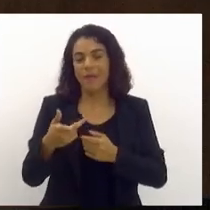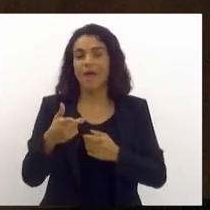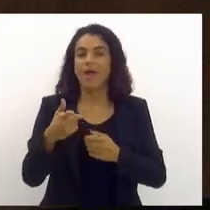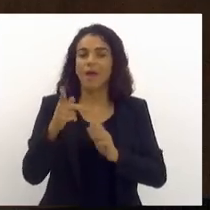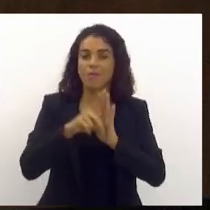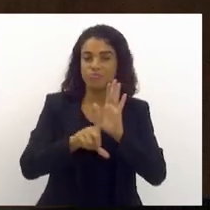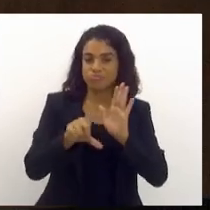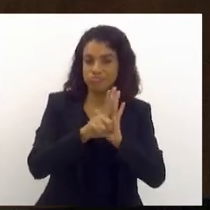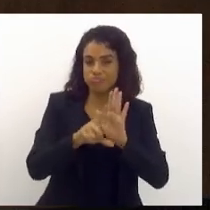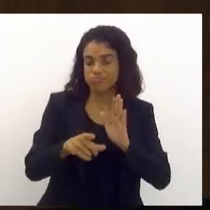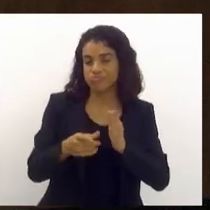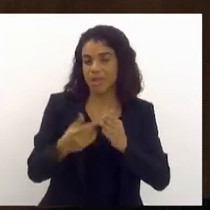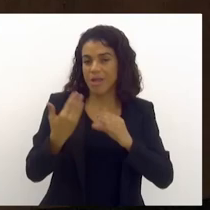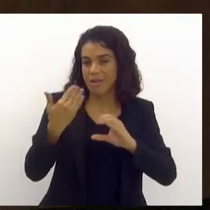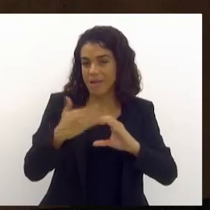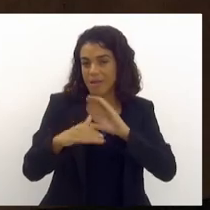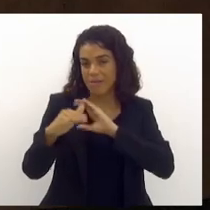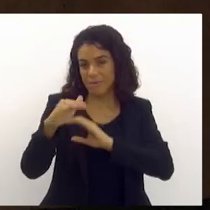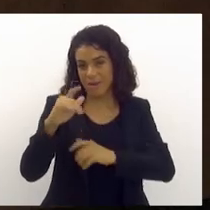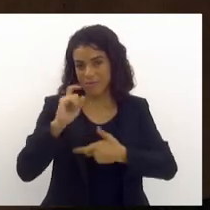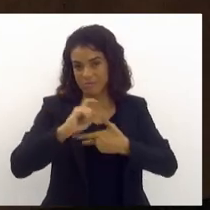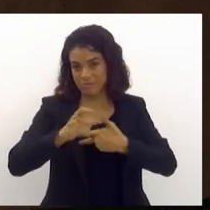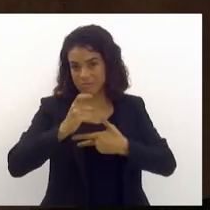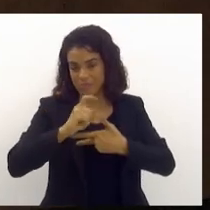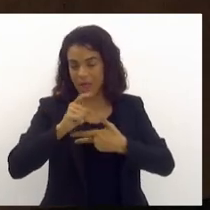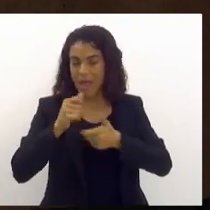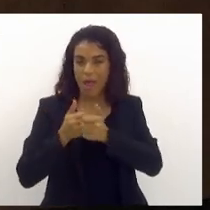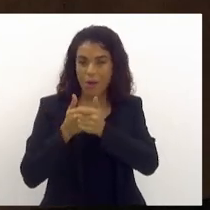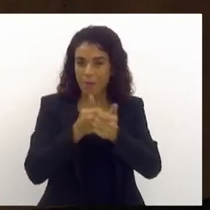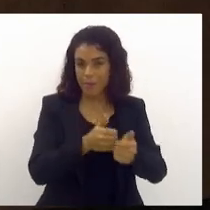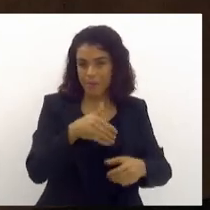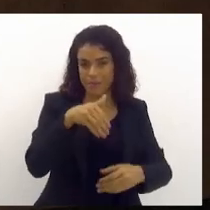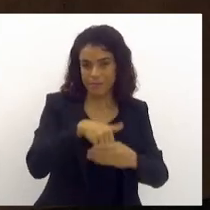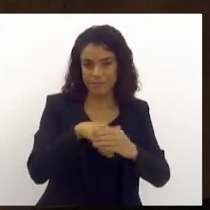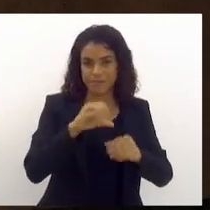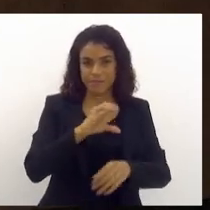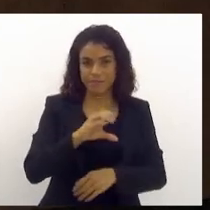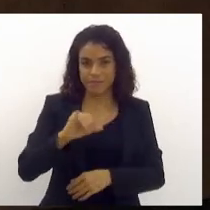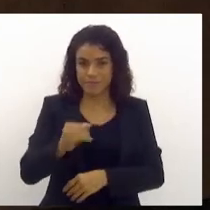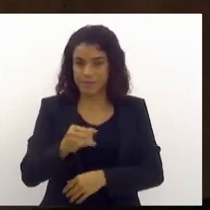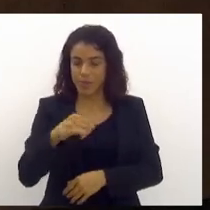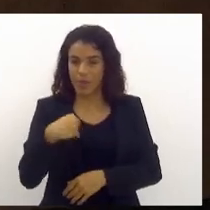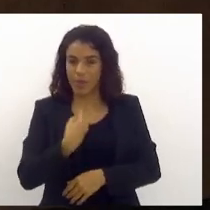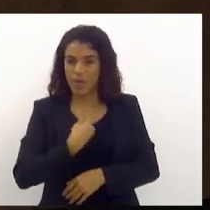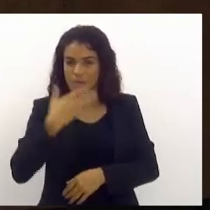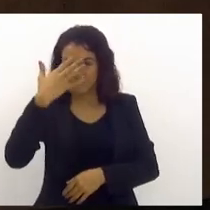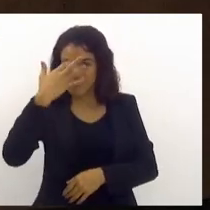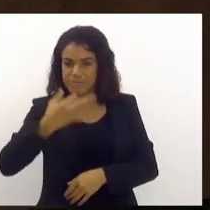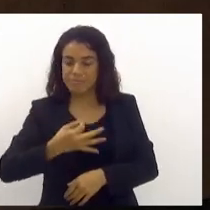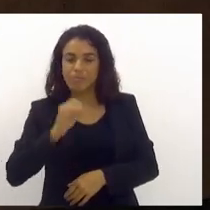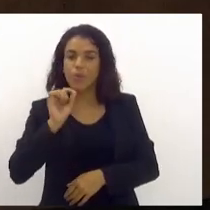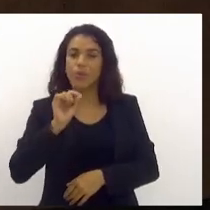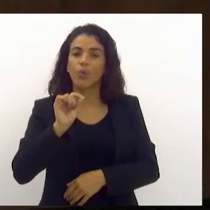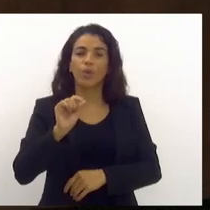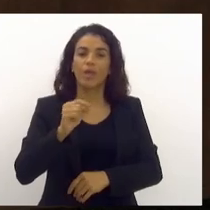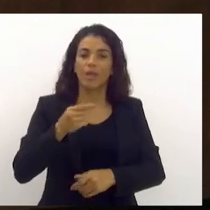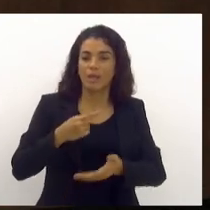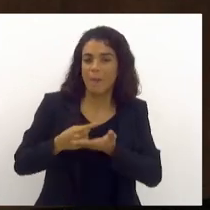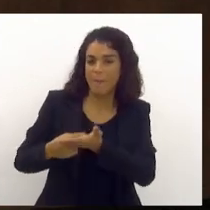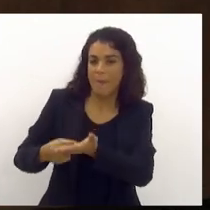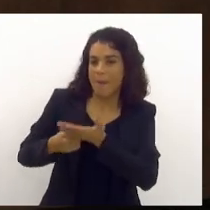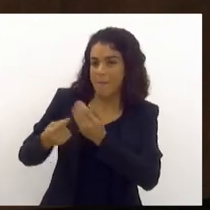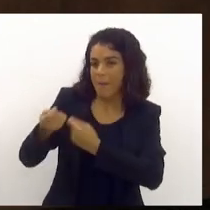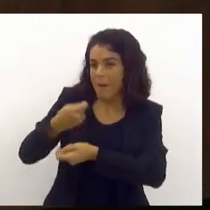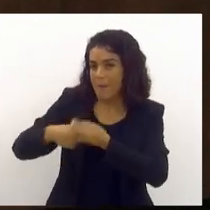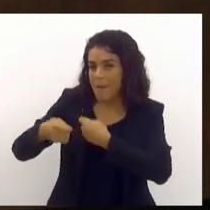encaminhado pelo Executivo Municipal, é acompanhando a CCJ, entendendo que o resultado das negociações que